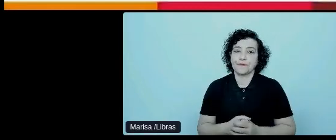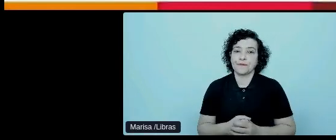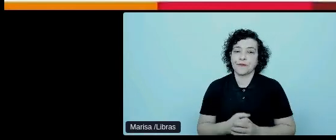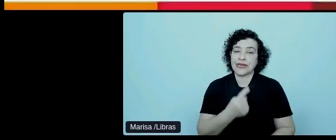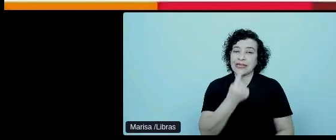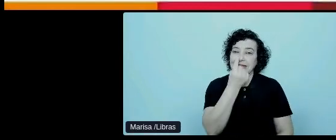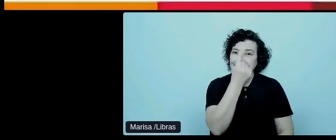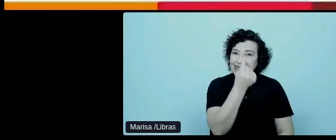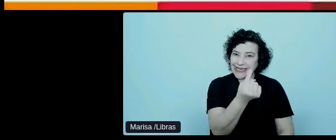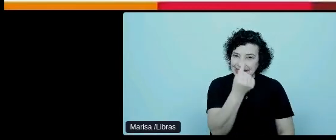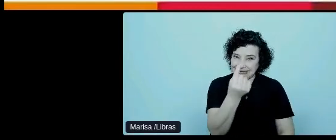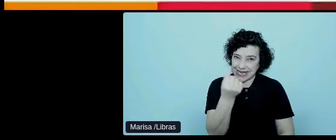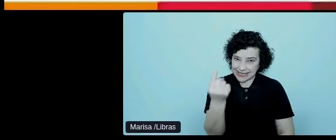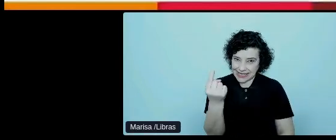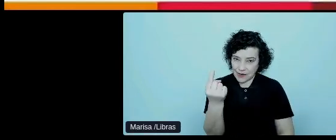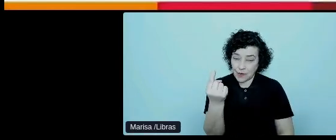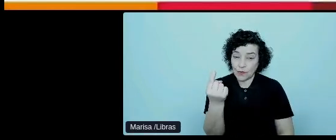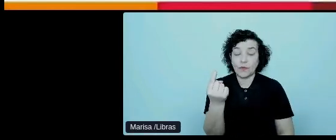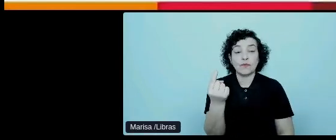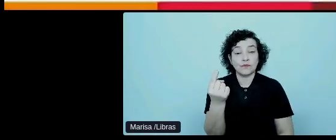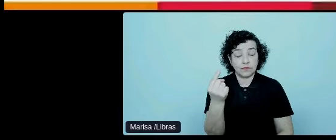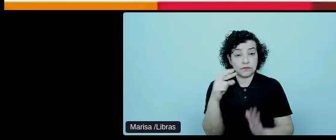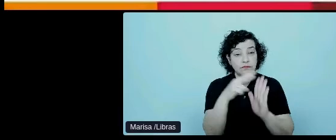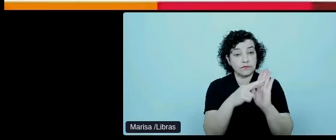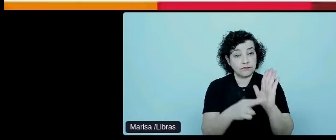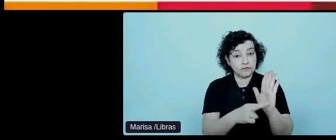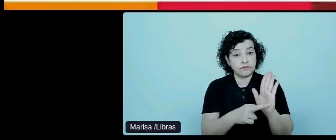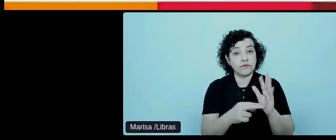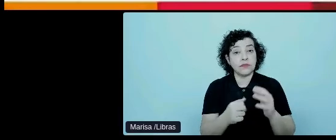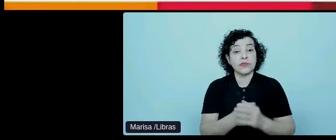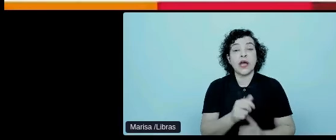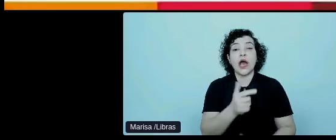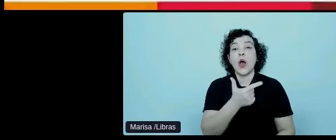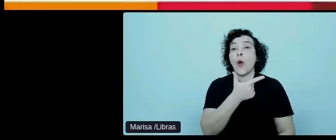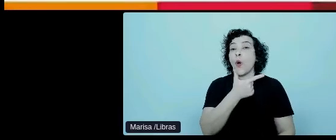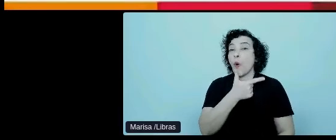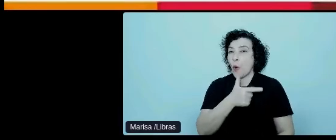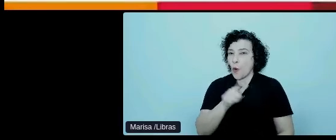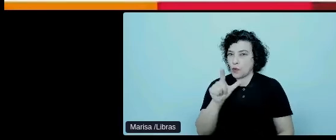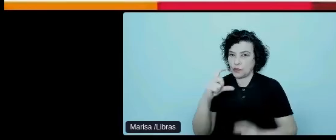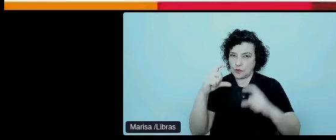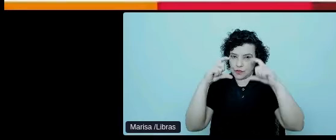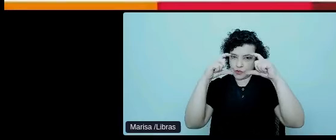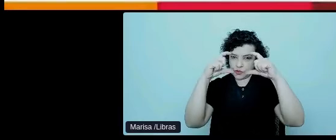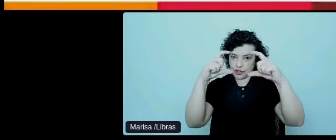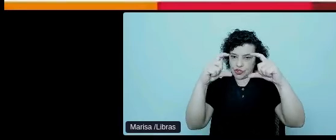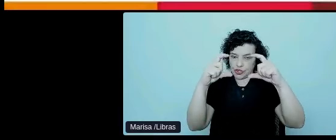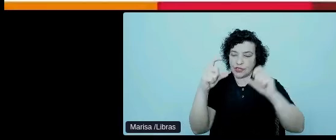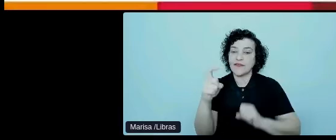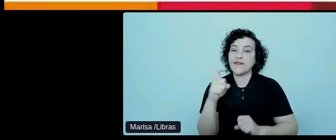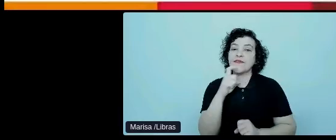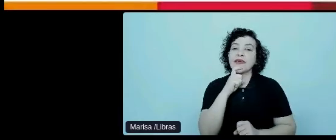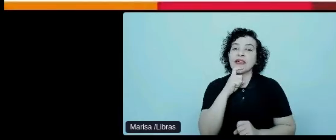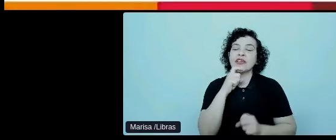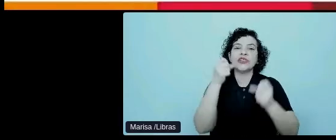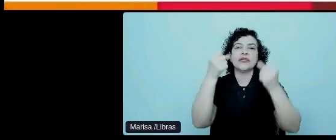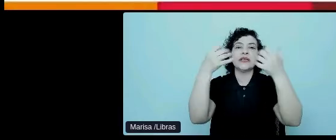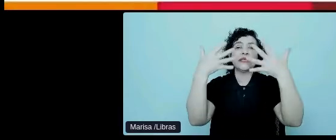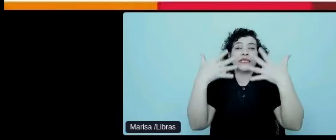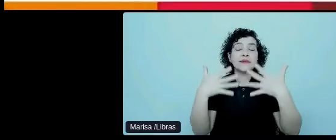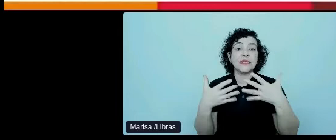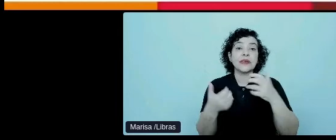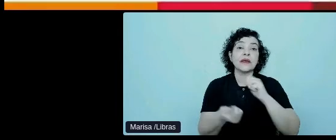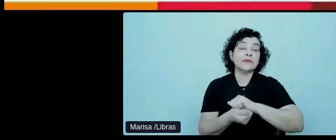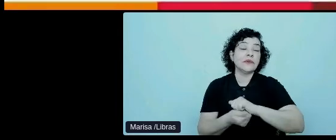um desses princípios, eu estou partindo ali para um outro post-it em verde, que ele fala do